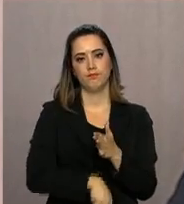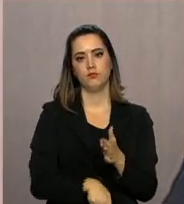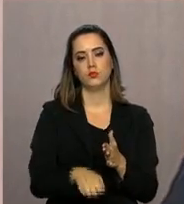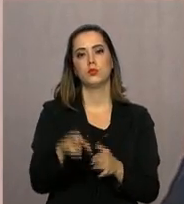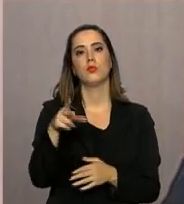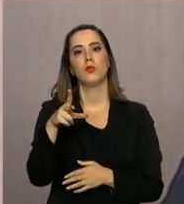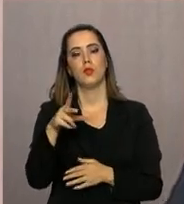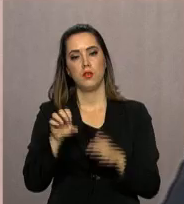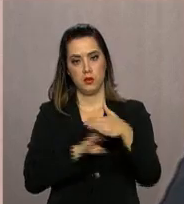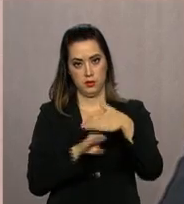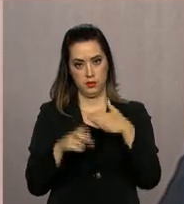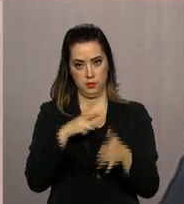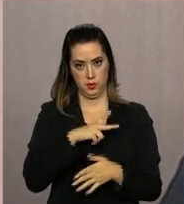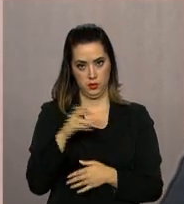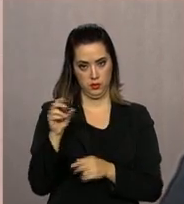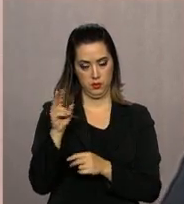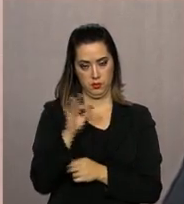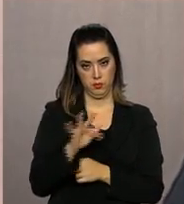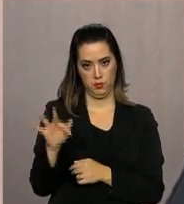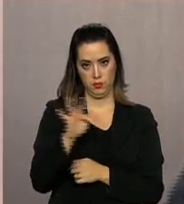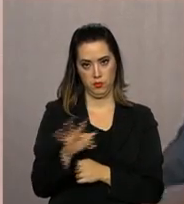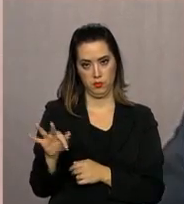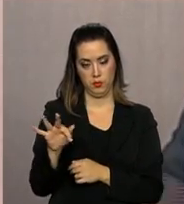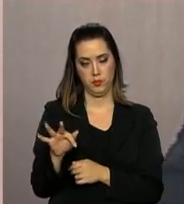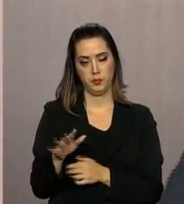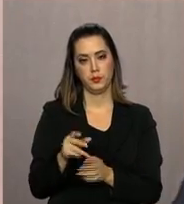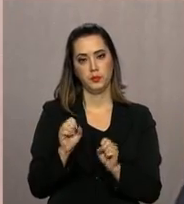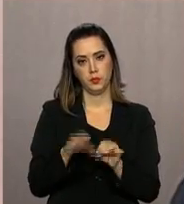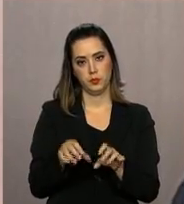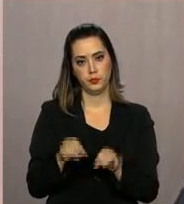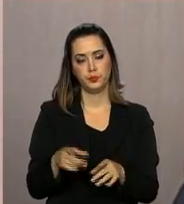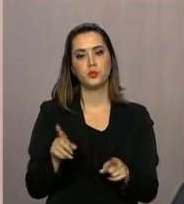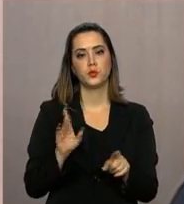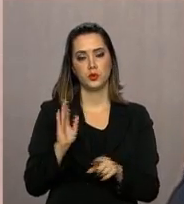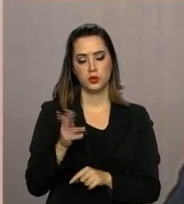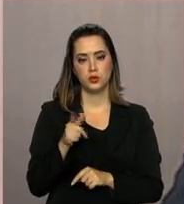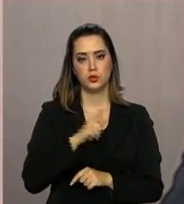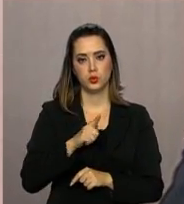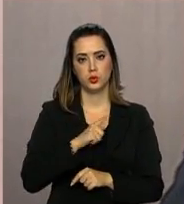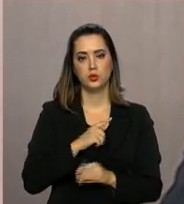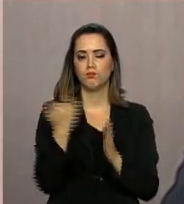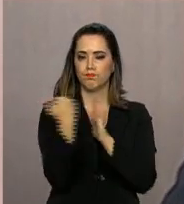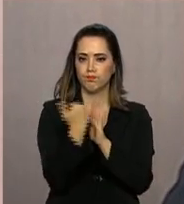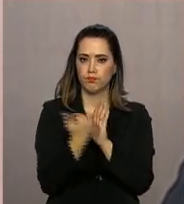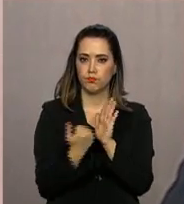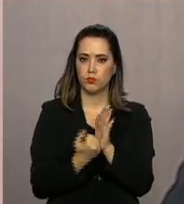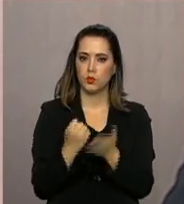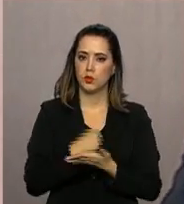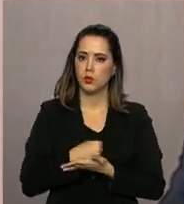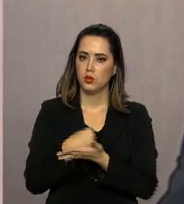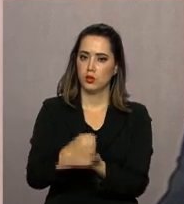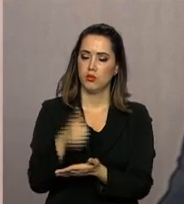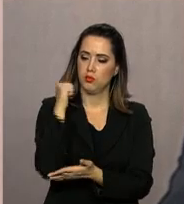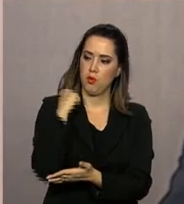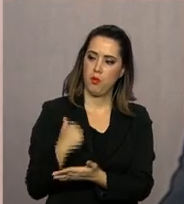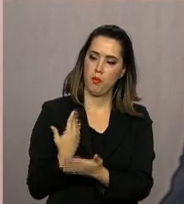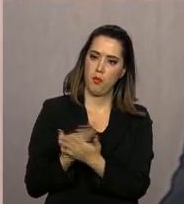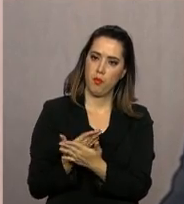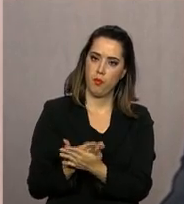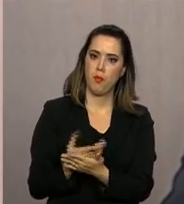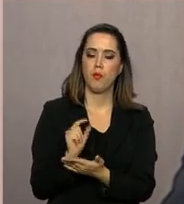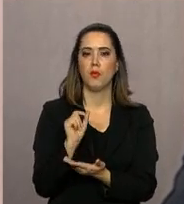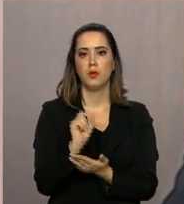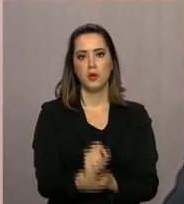das entidades privadas de ensino que já se utilizam do programa para ofertar bolsas integrais e